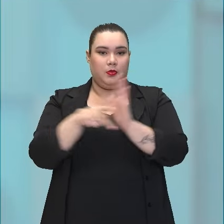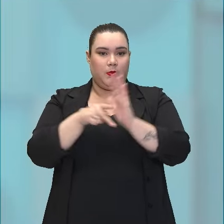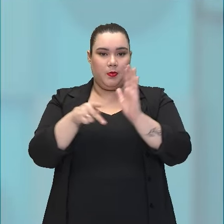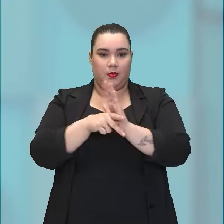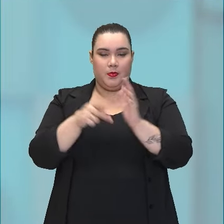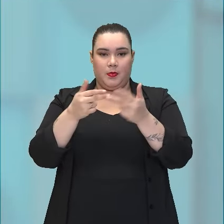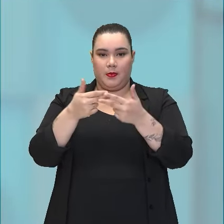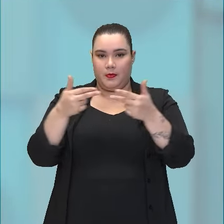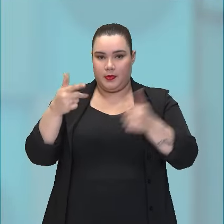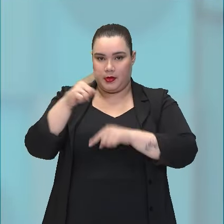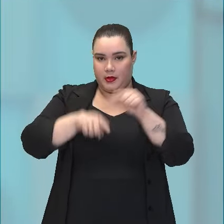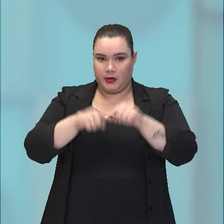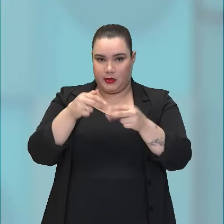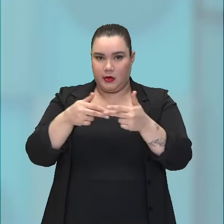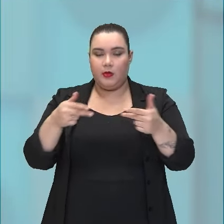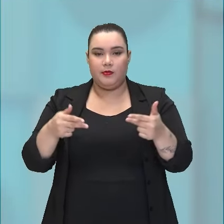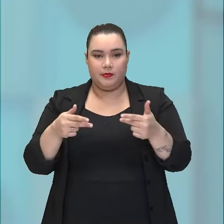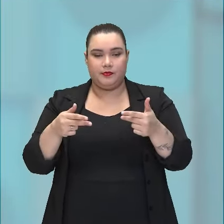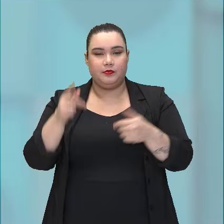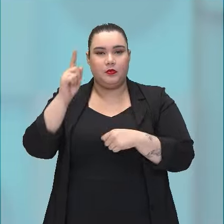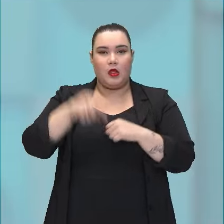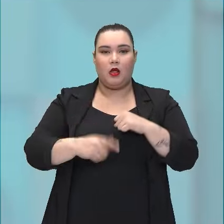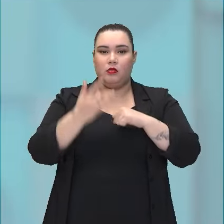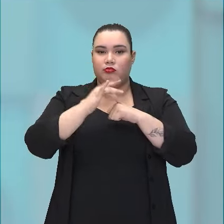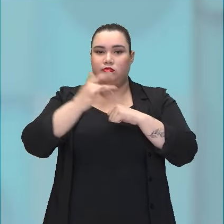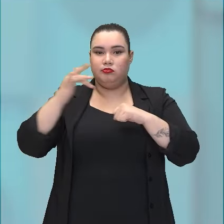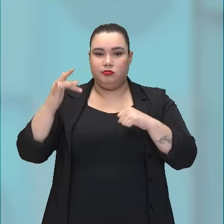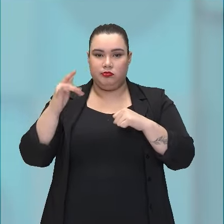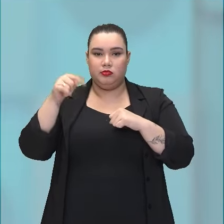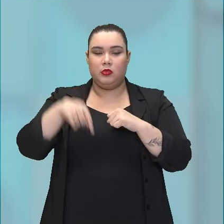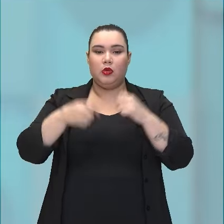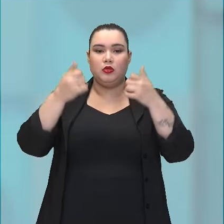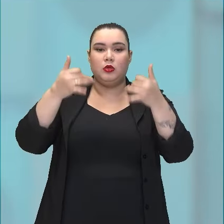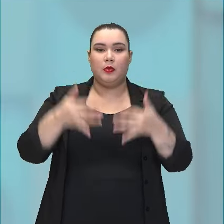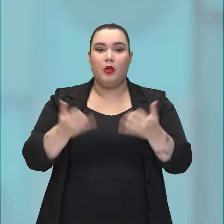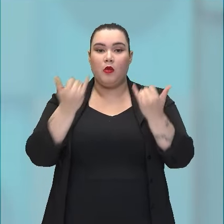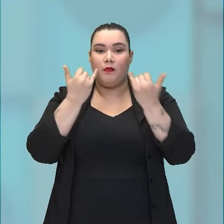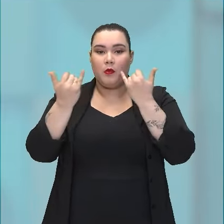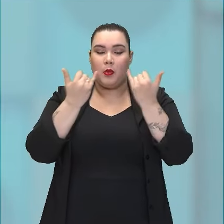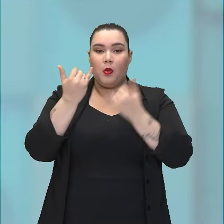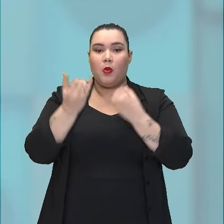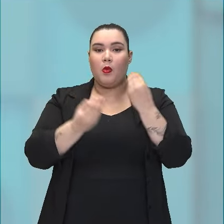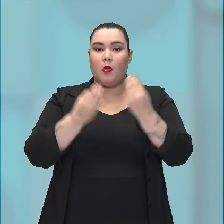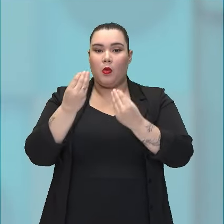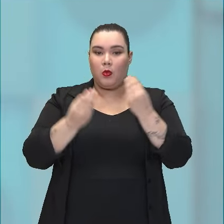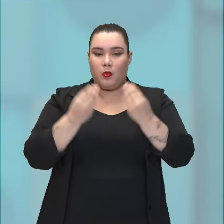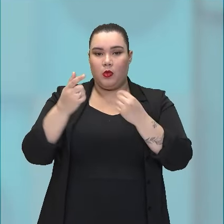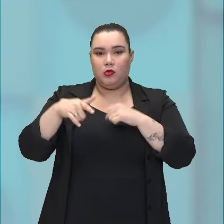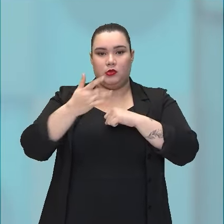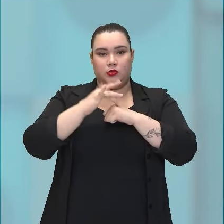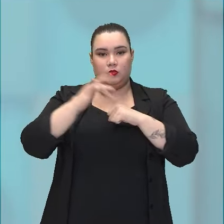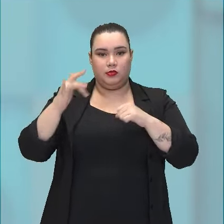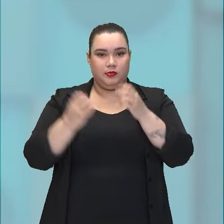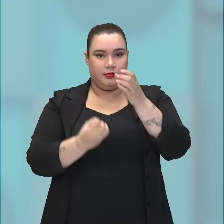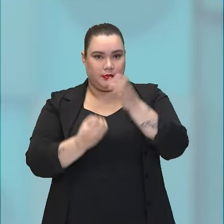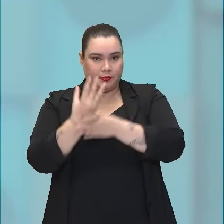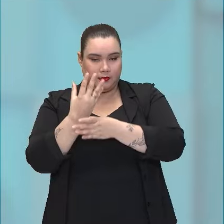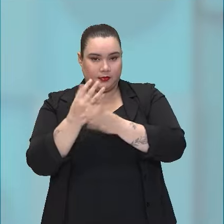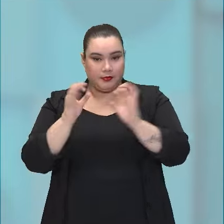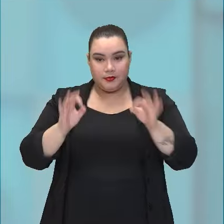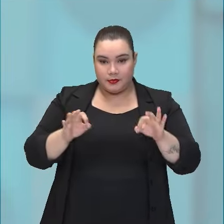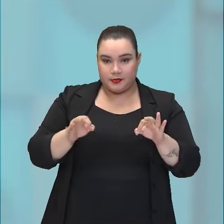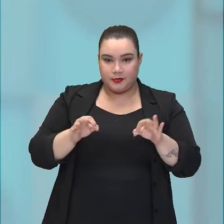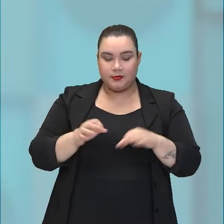que é exatamente o diamante. Então percebo que a história nos traz aí exatamente uma informação de como o diamante surgiu,